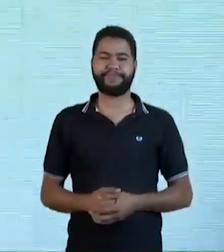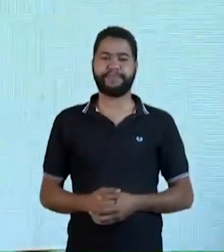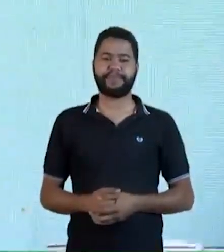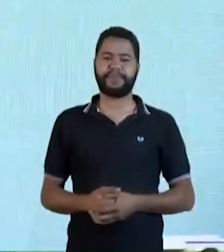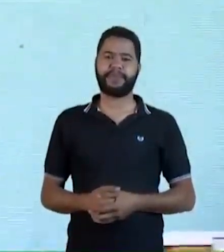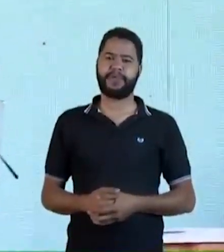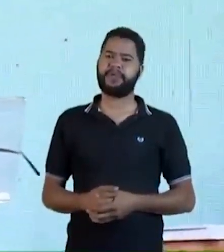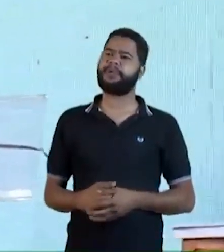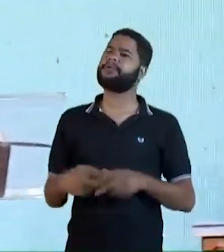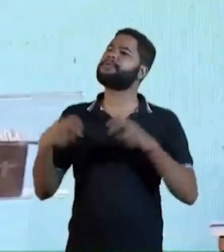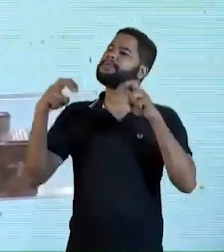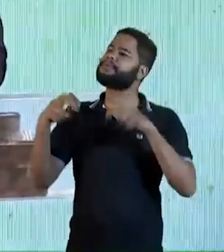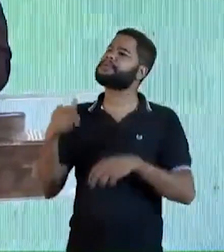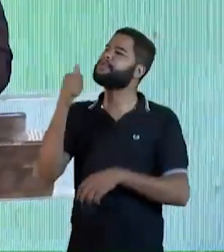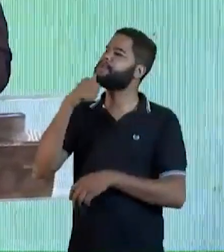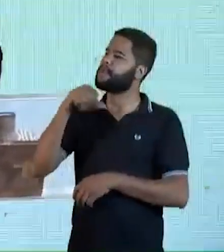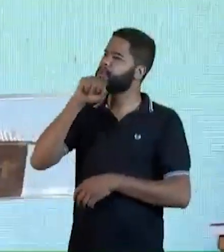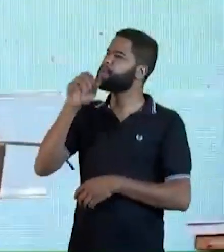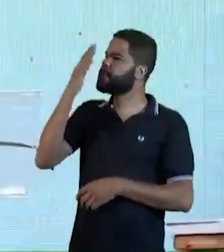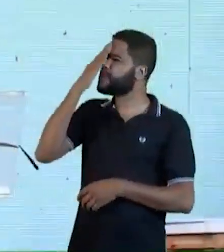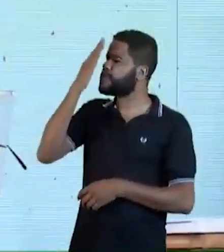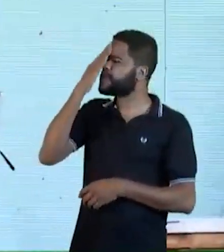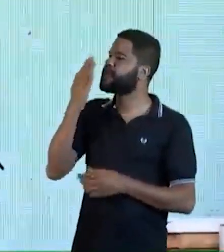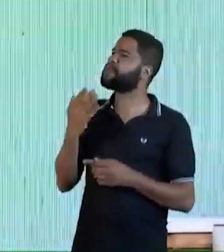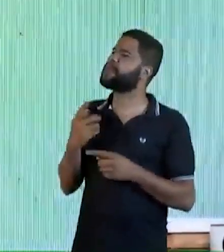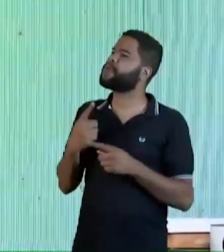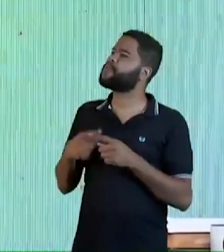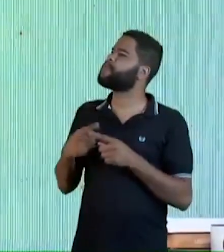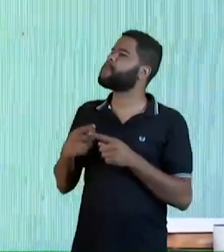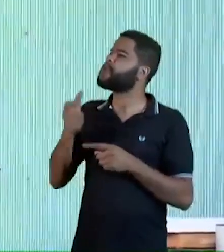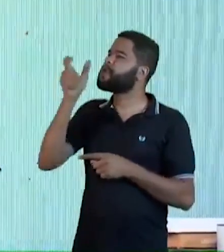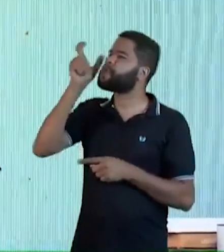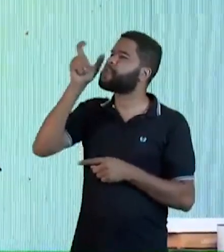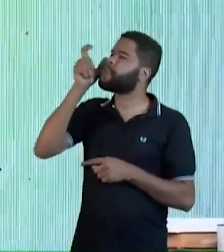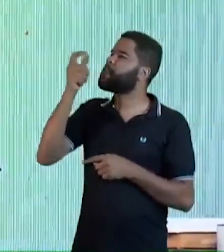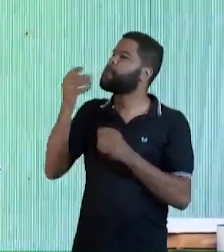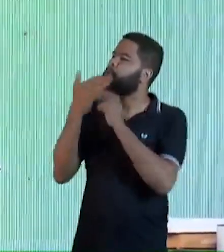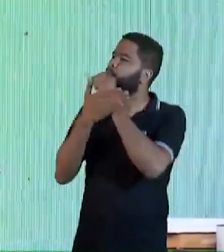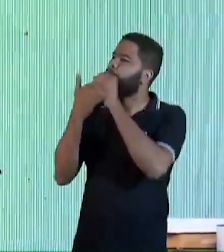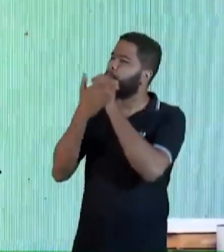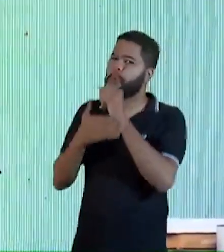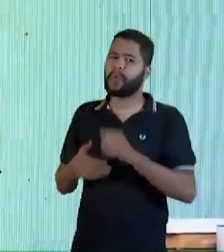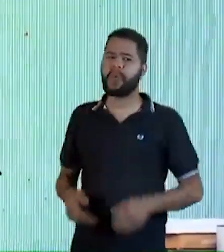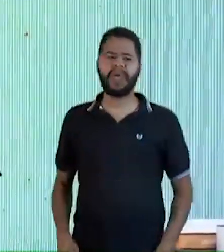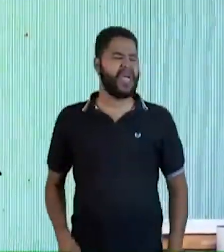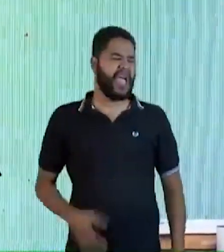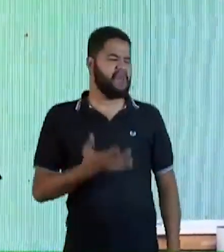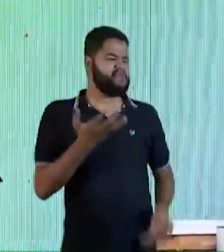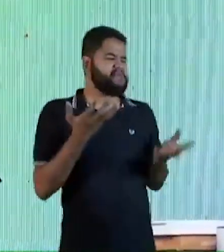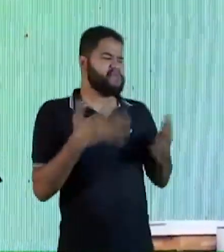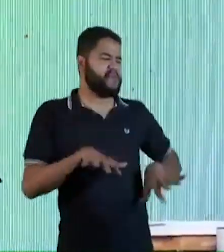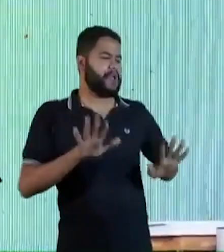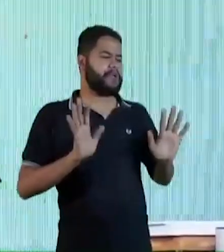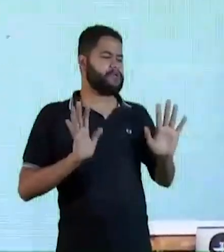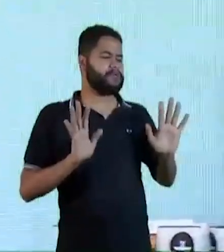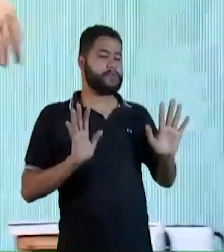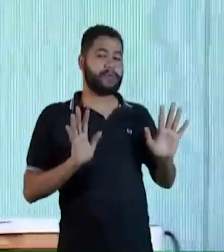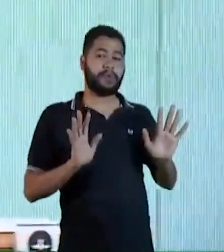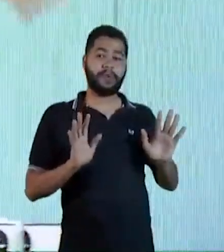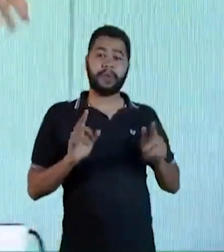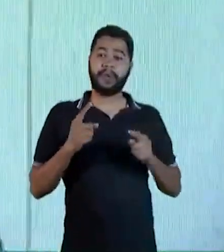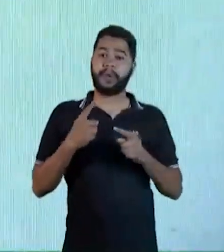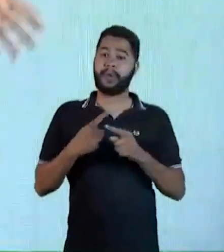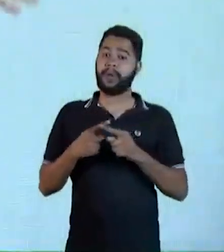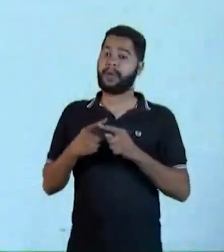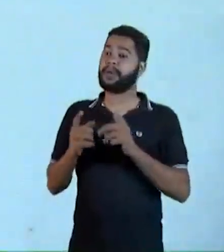o que você pega a minha mãe para Alemanha Você sabe por quê que fala o pessoal fala tipo de porco e quem quer saber é